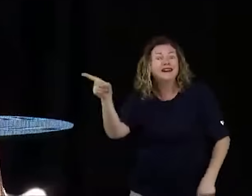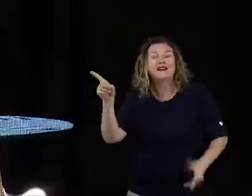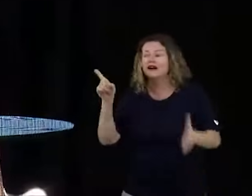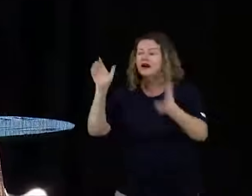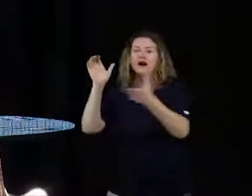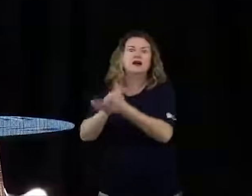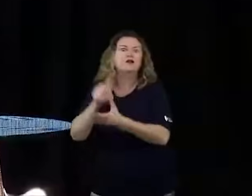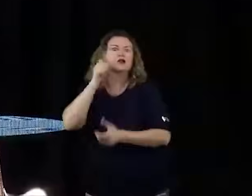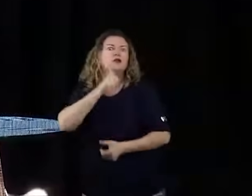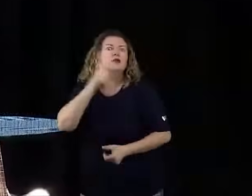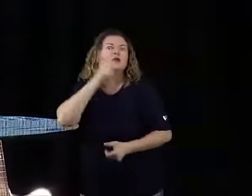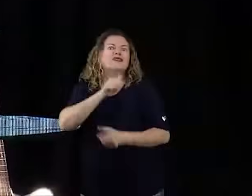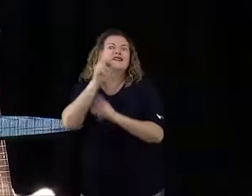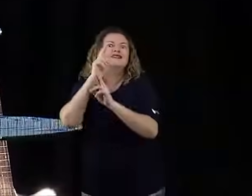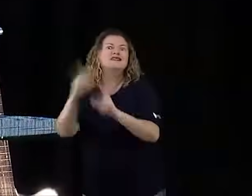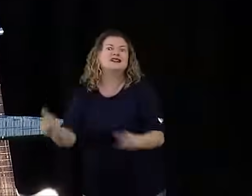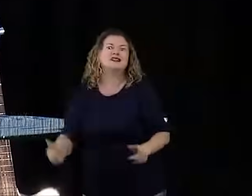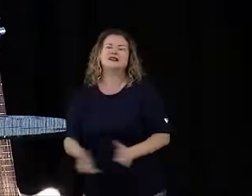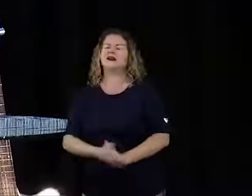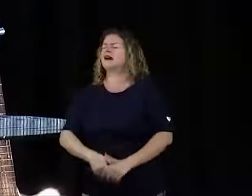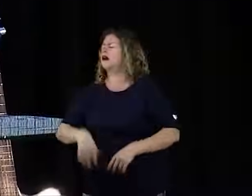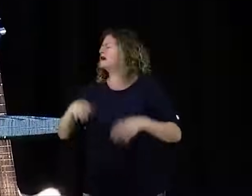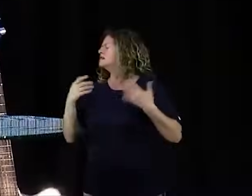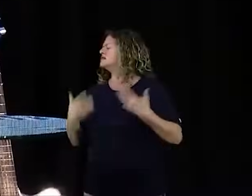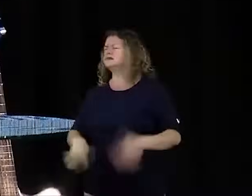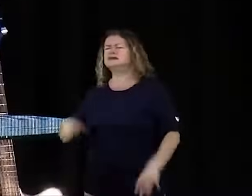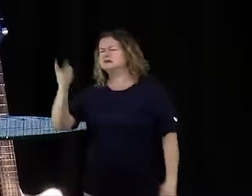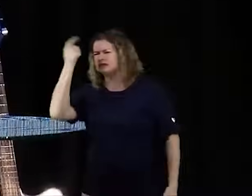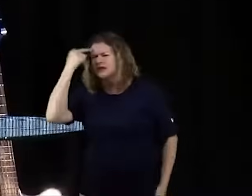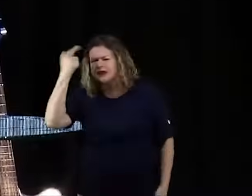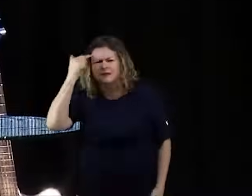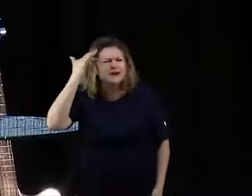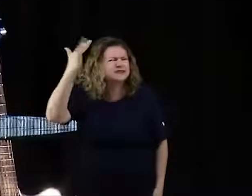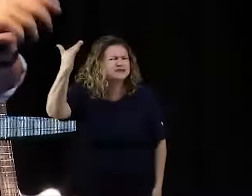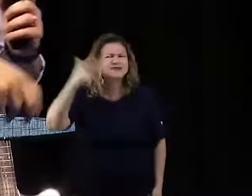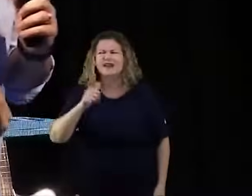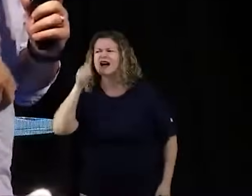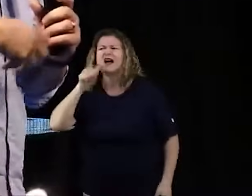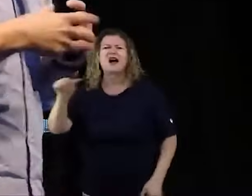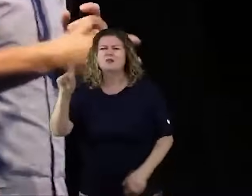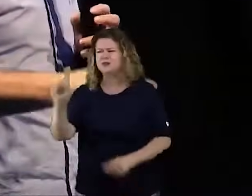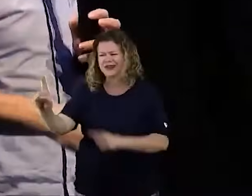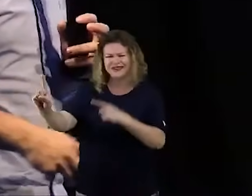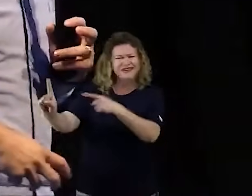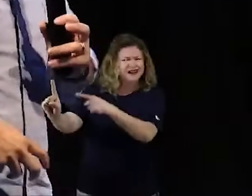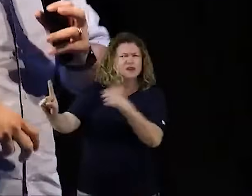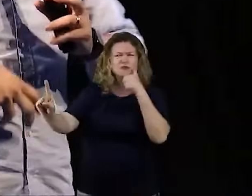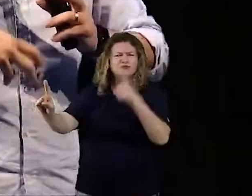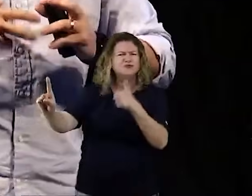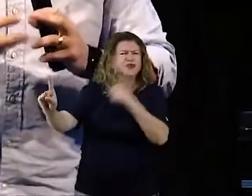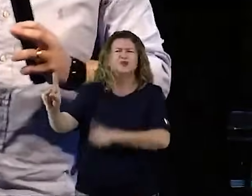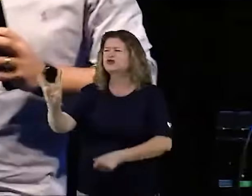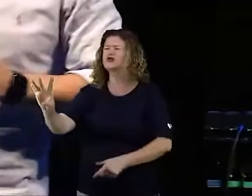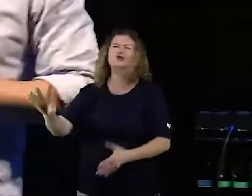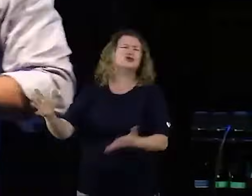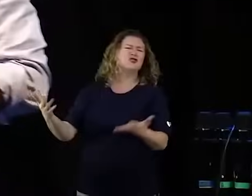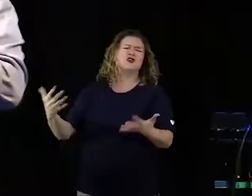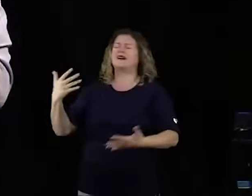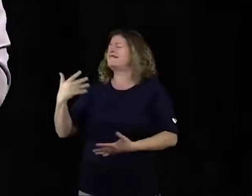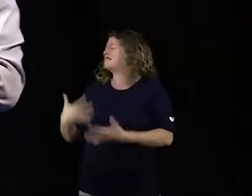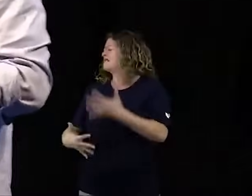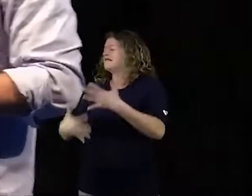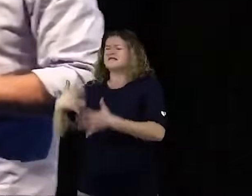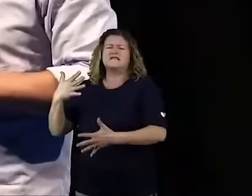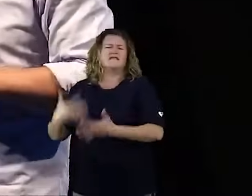pensa uma mulher que só deu trabalho para ajudar e pior do que judar ele tem um filho tem outro